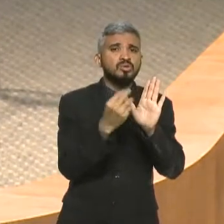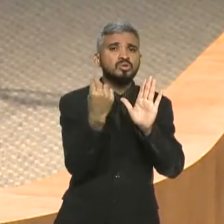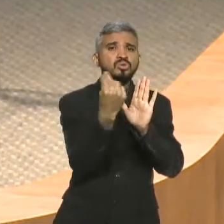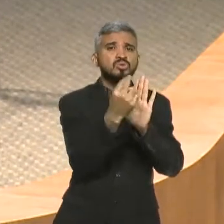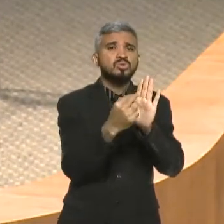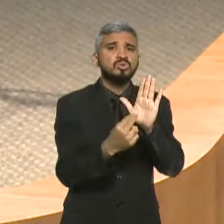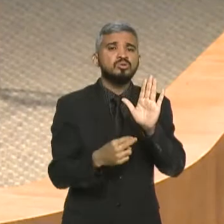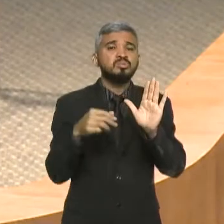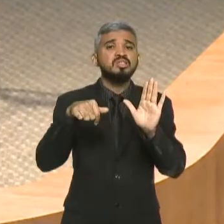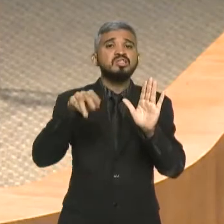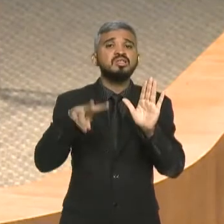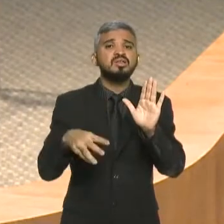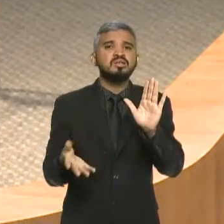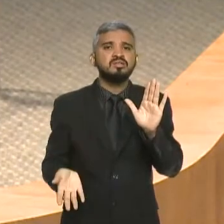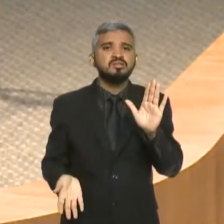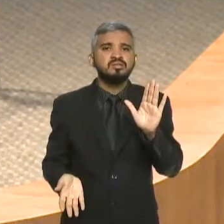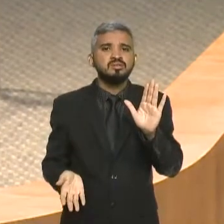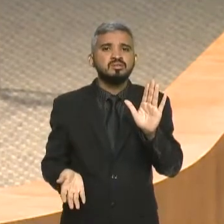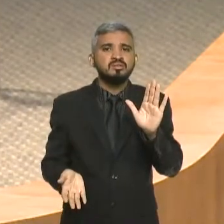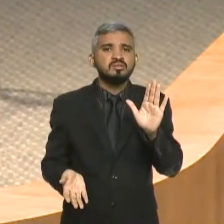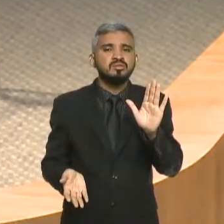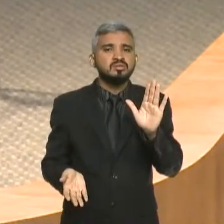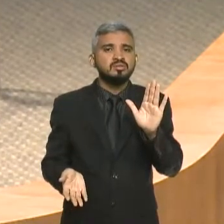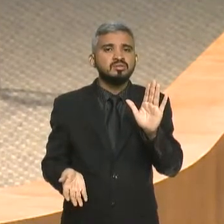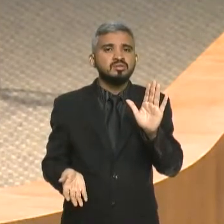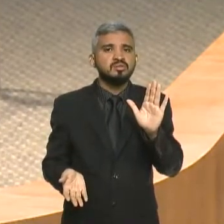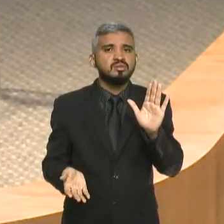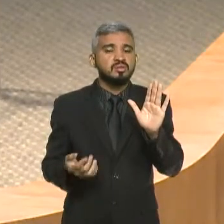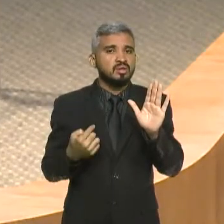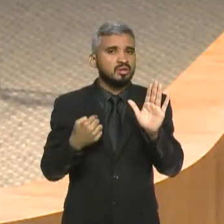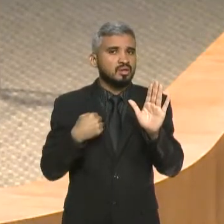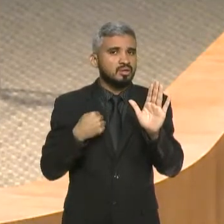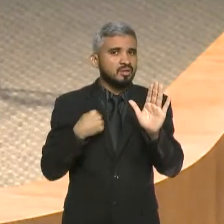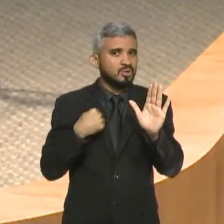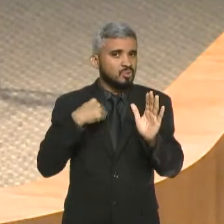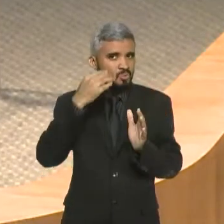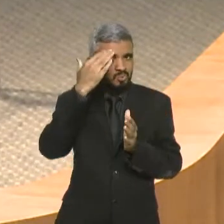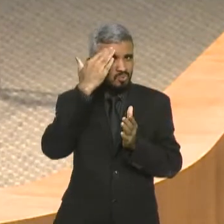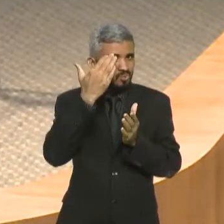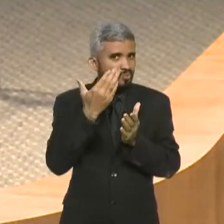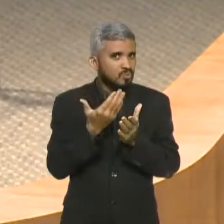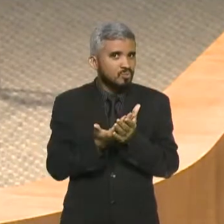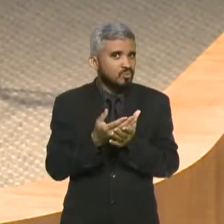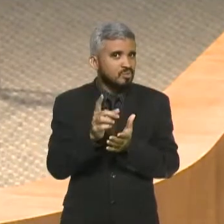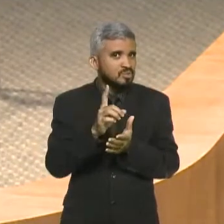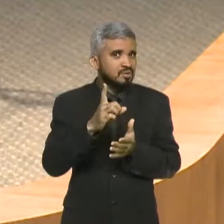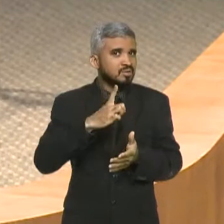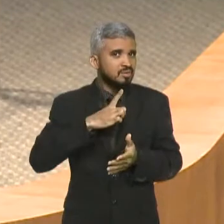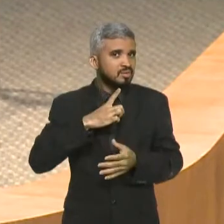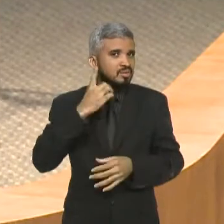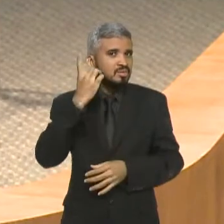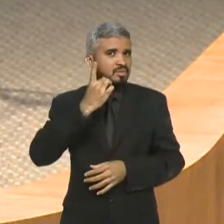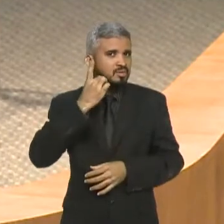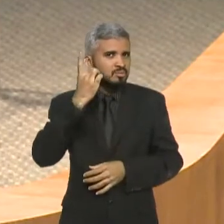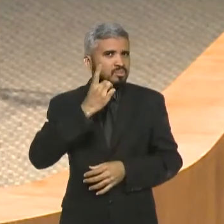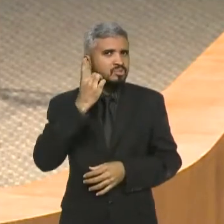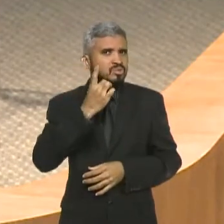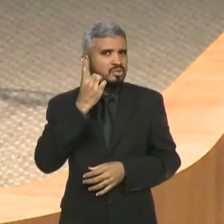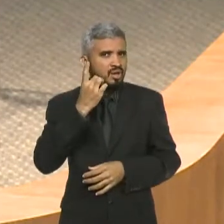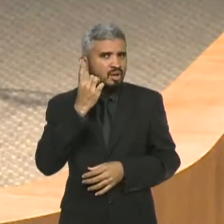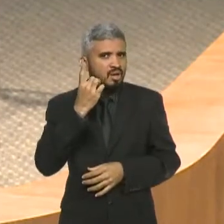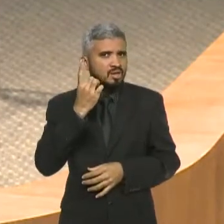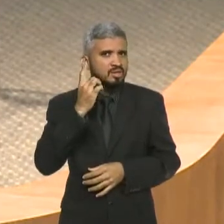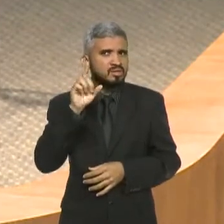Quem são? Eu não quero crer que tenha par meu, que tenha deputado na Assembleia Legislativa, que